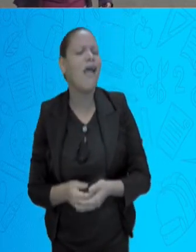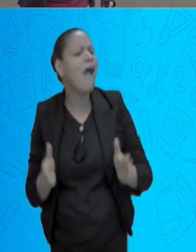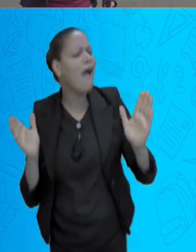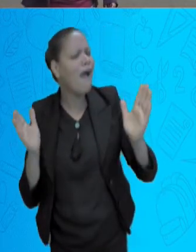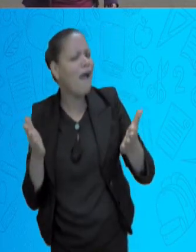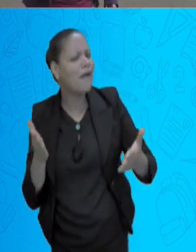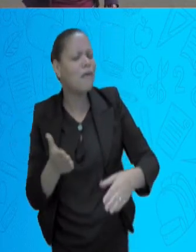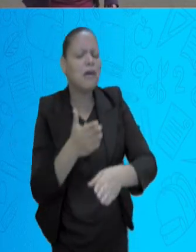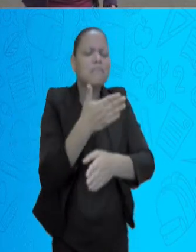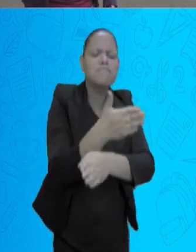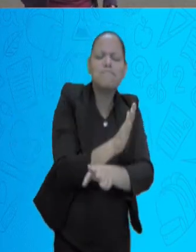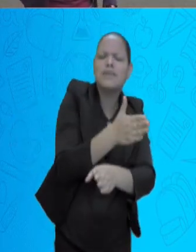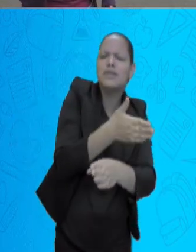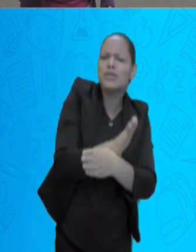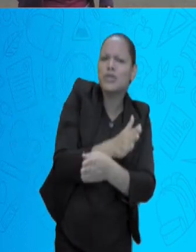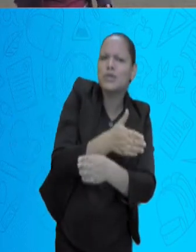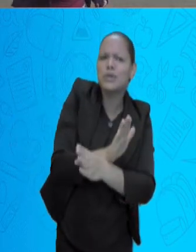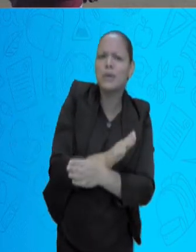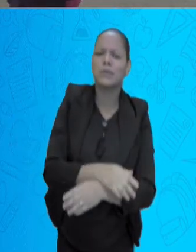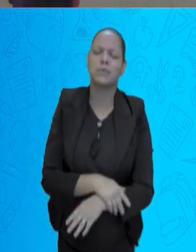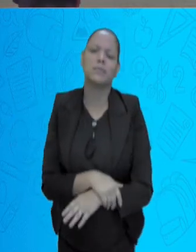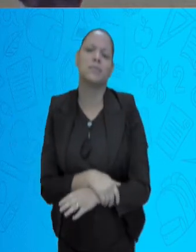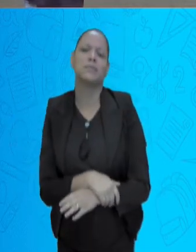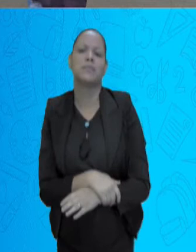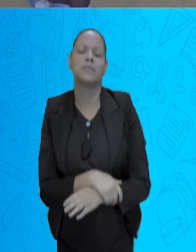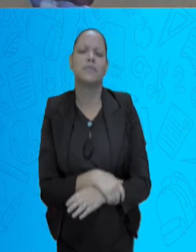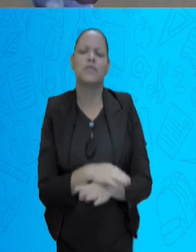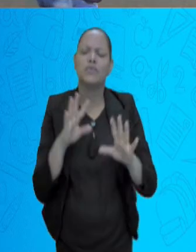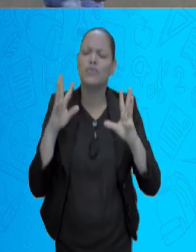Praticando hiato e ditongo.